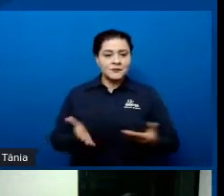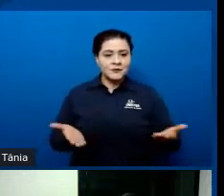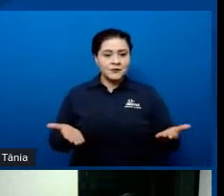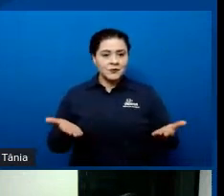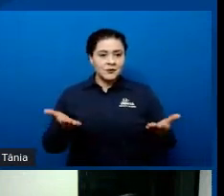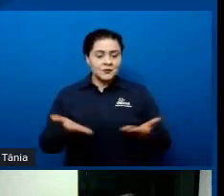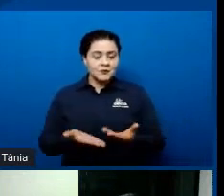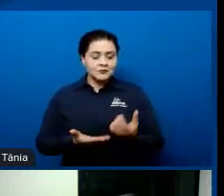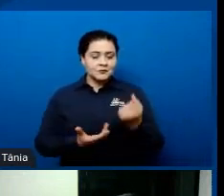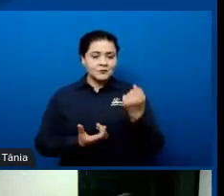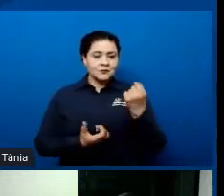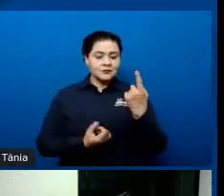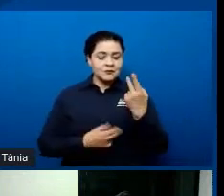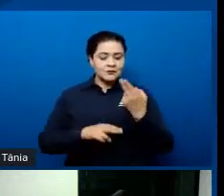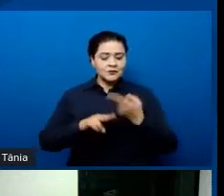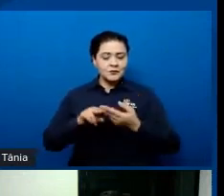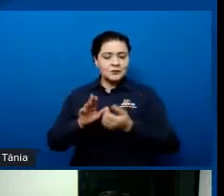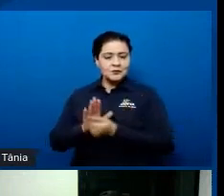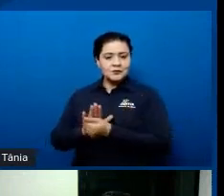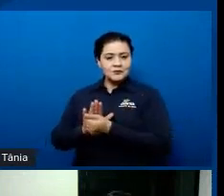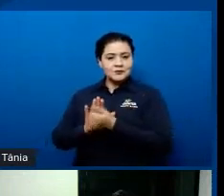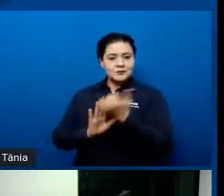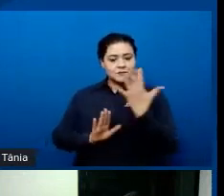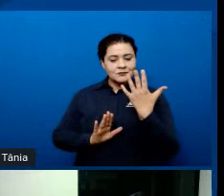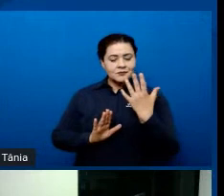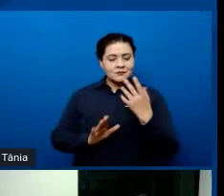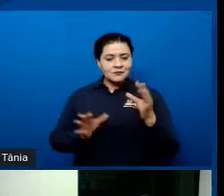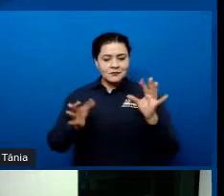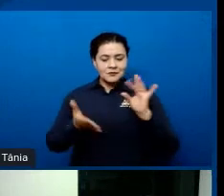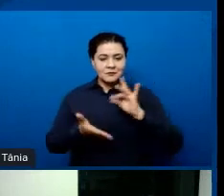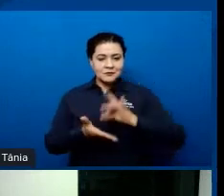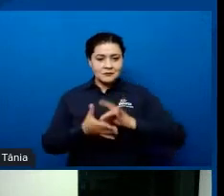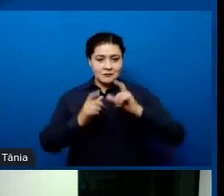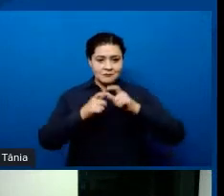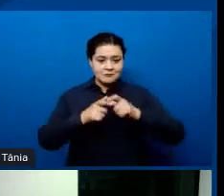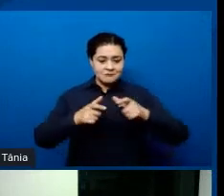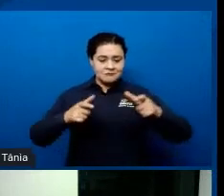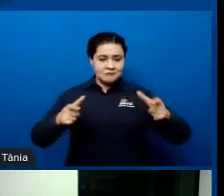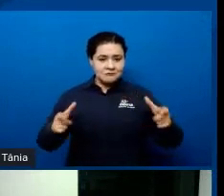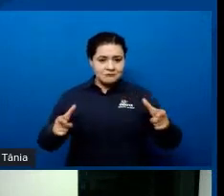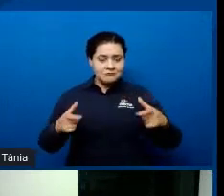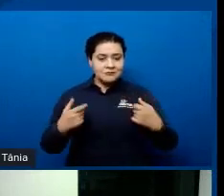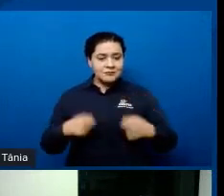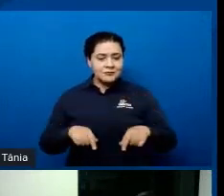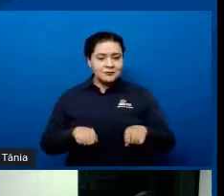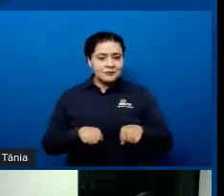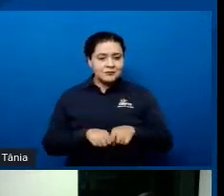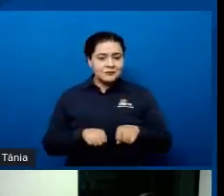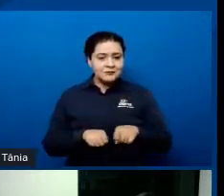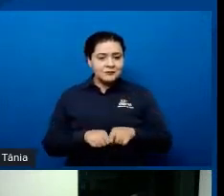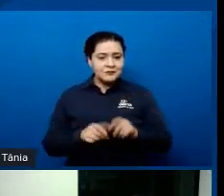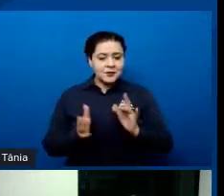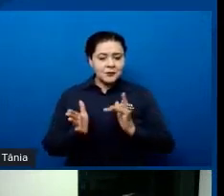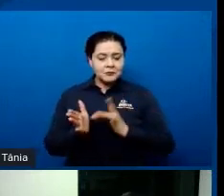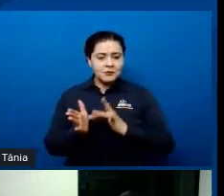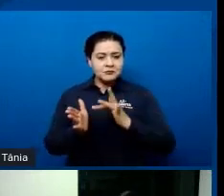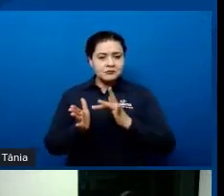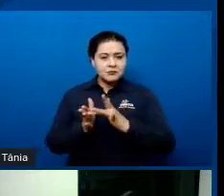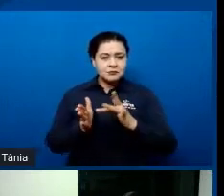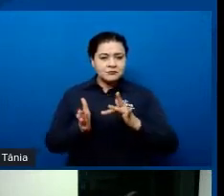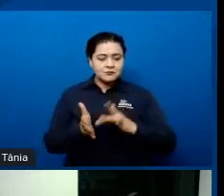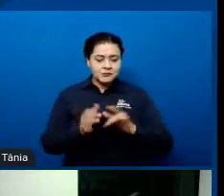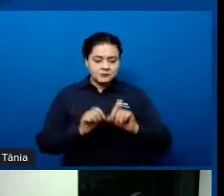algumas aplicações de realidade aumentada, né, você precisa estimular o toque da tela, a coordenação motora